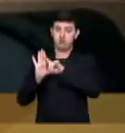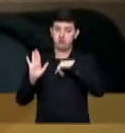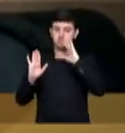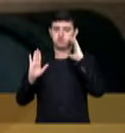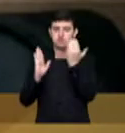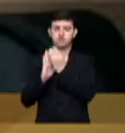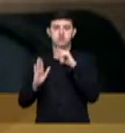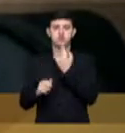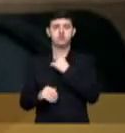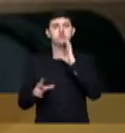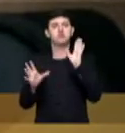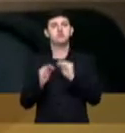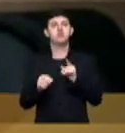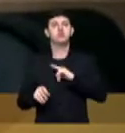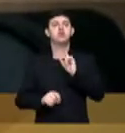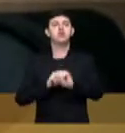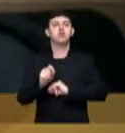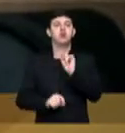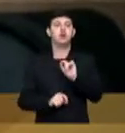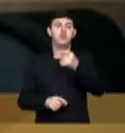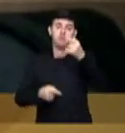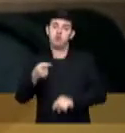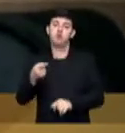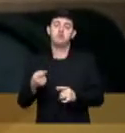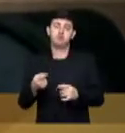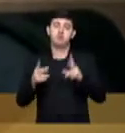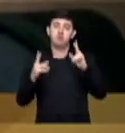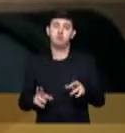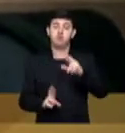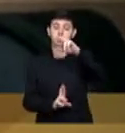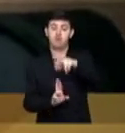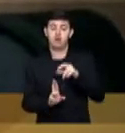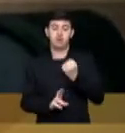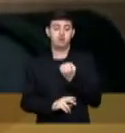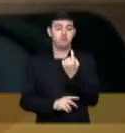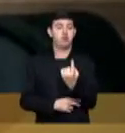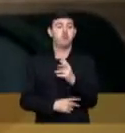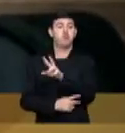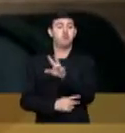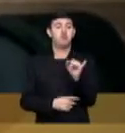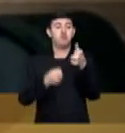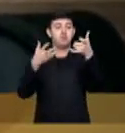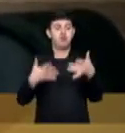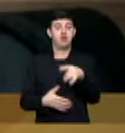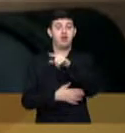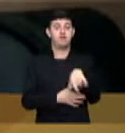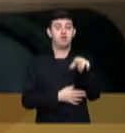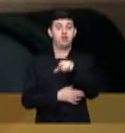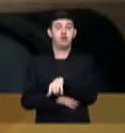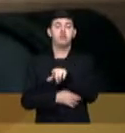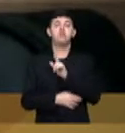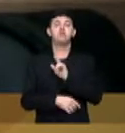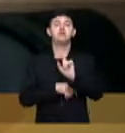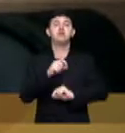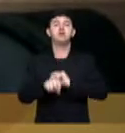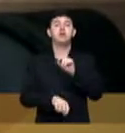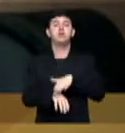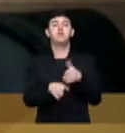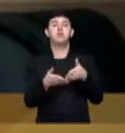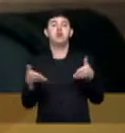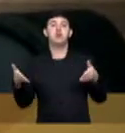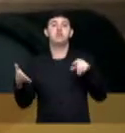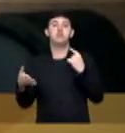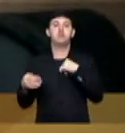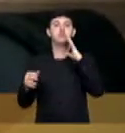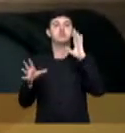uma proibição, prevê no parágrafo primeiro que a vedação se estenderá no período compreendido